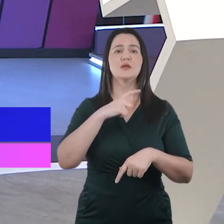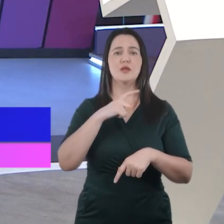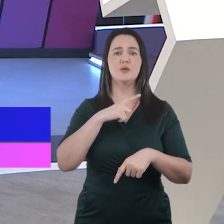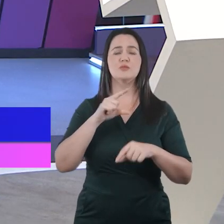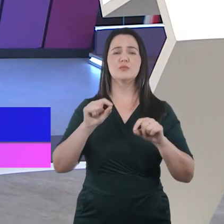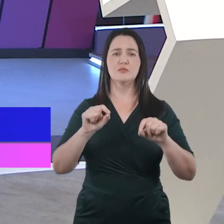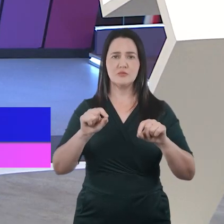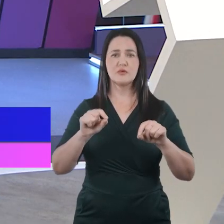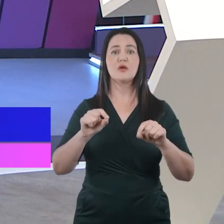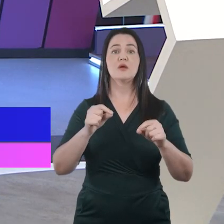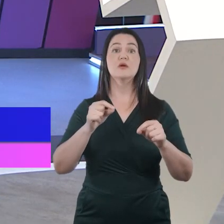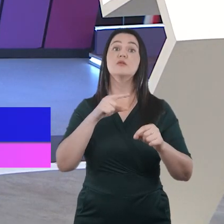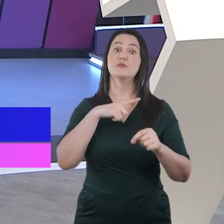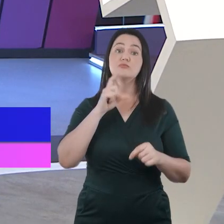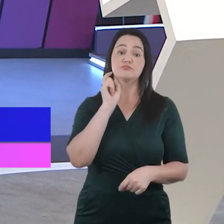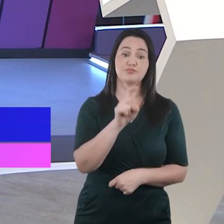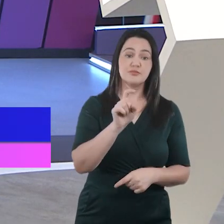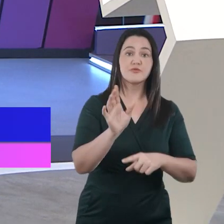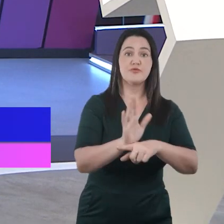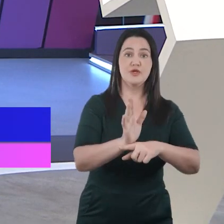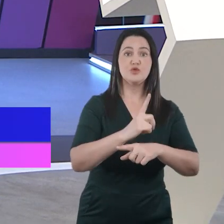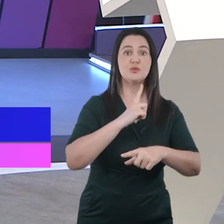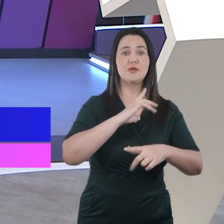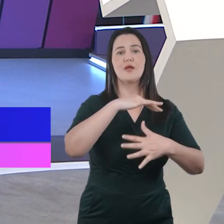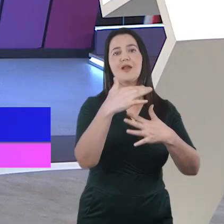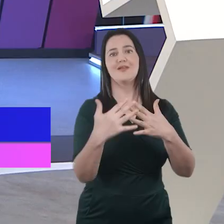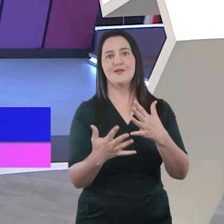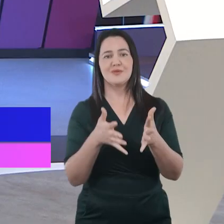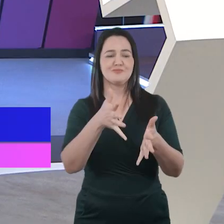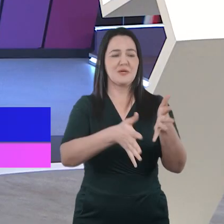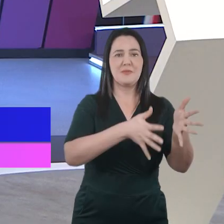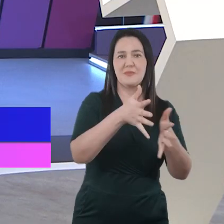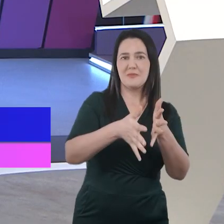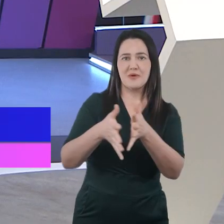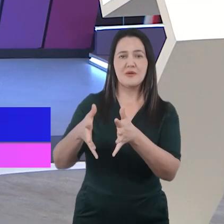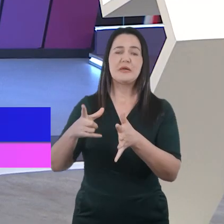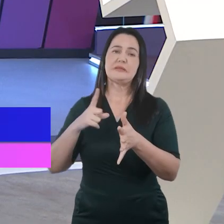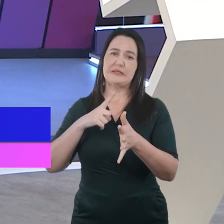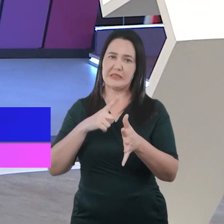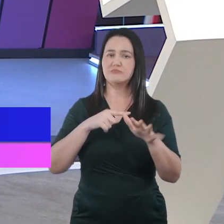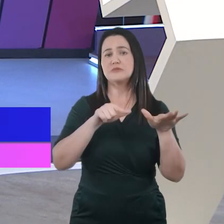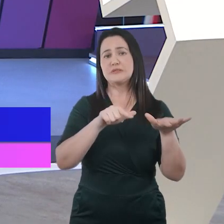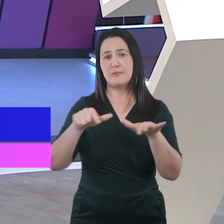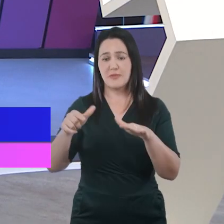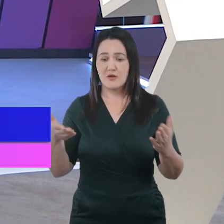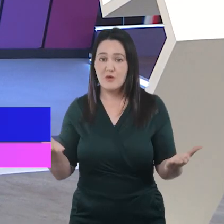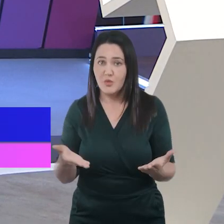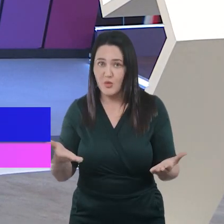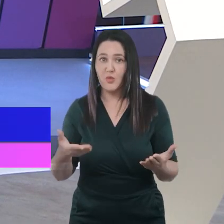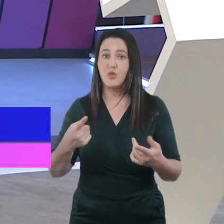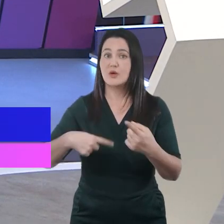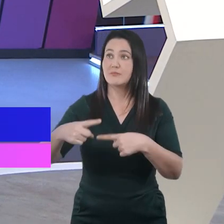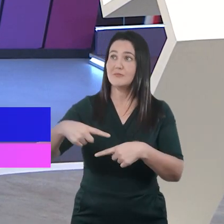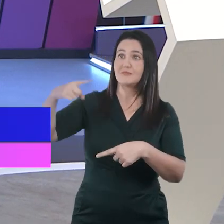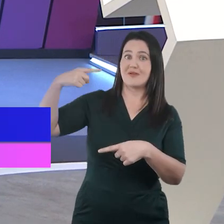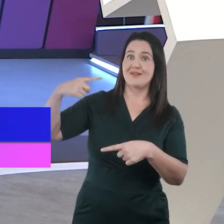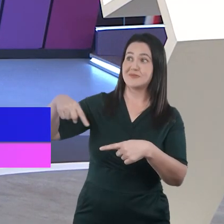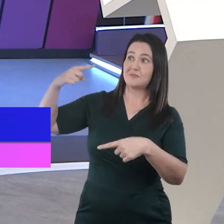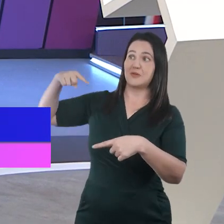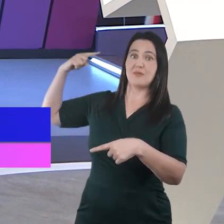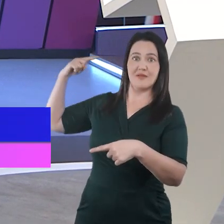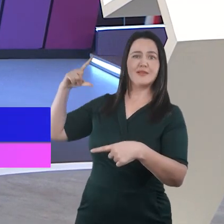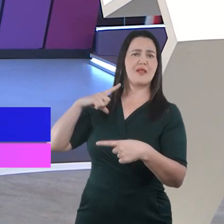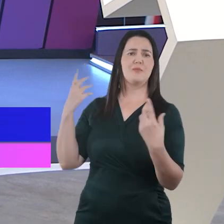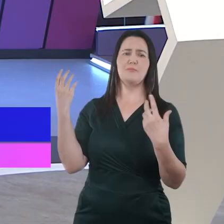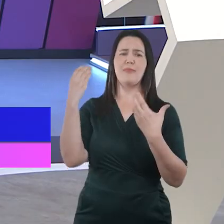se inscreve no canal, ativa o sininho e compartilha esses vídeos com mais pessoas. Você pode assistir o programa da